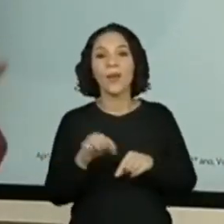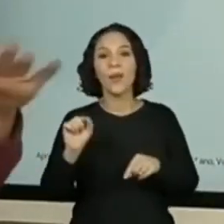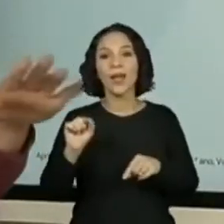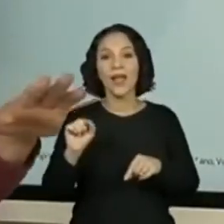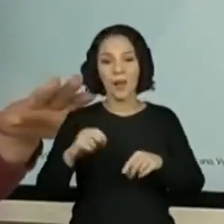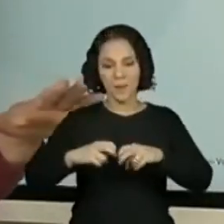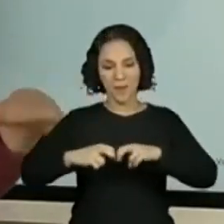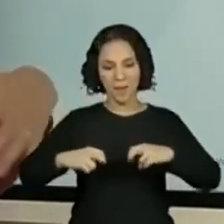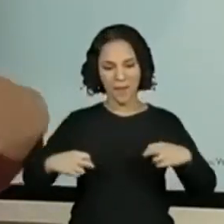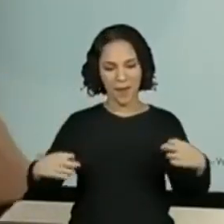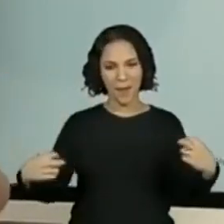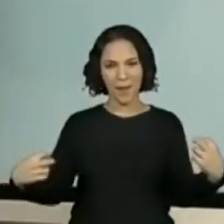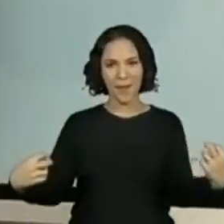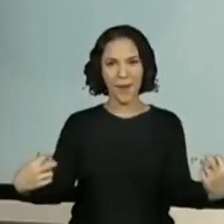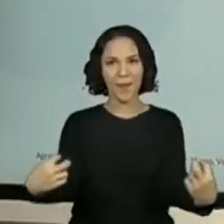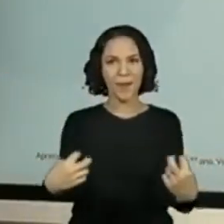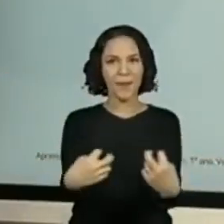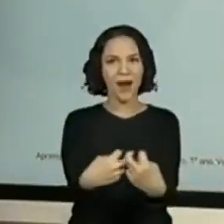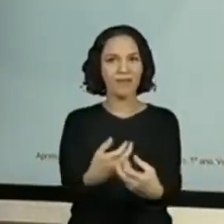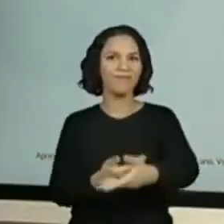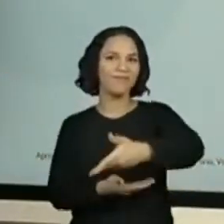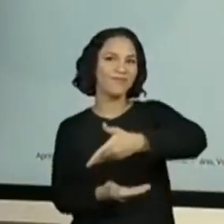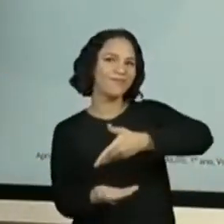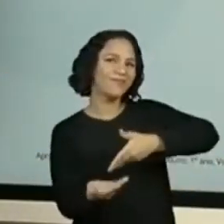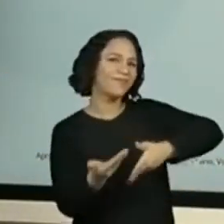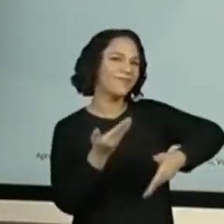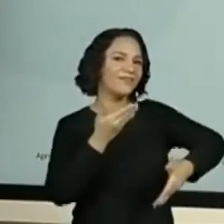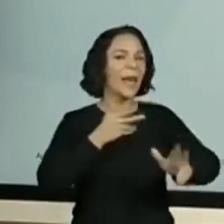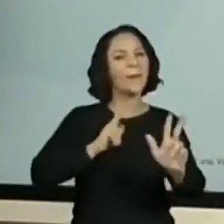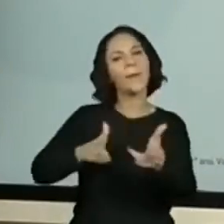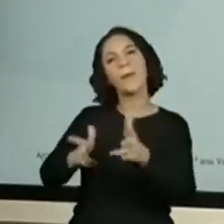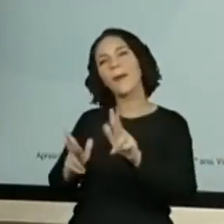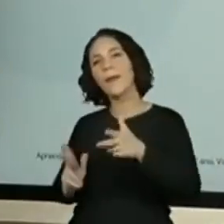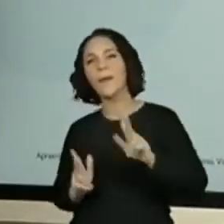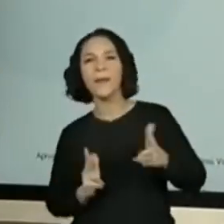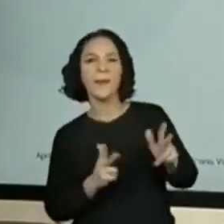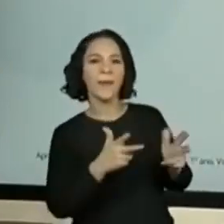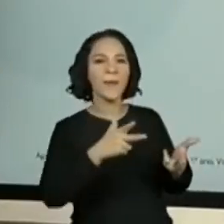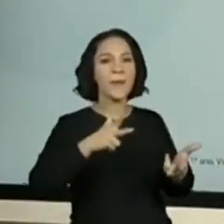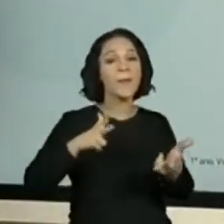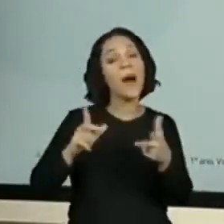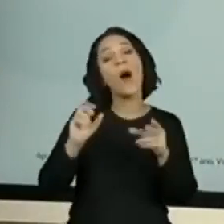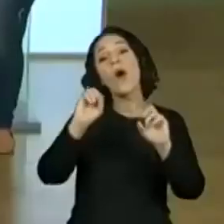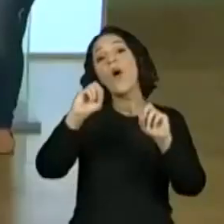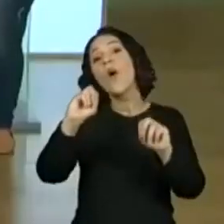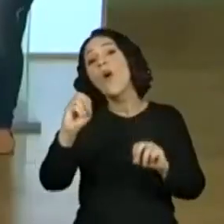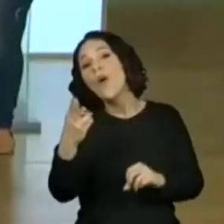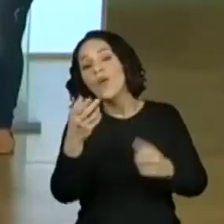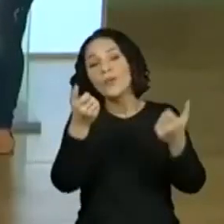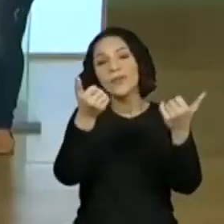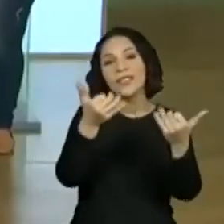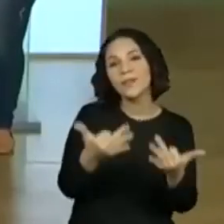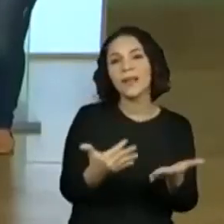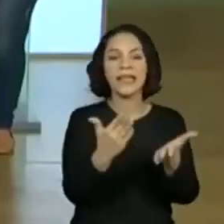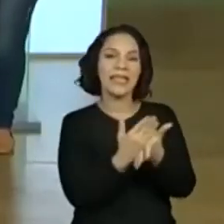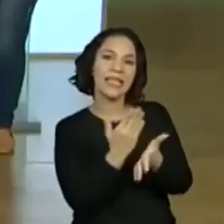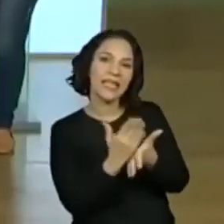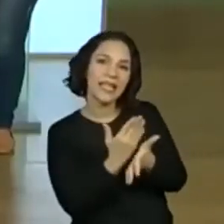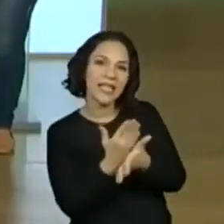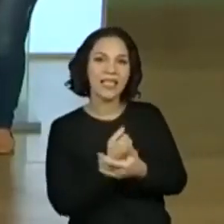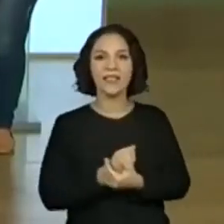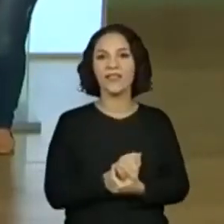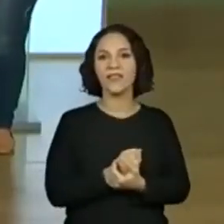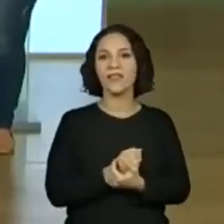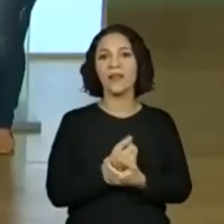rodas de conversa. Isso. Todo mundo junto discutindo algum assunto ou falando de algum livro. Isso, roda de conversa, roda de